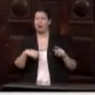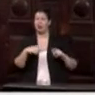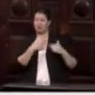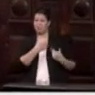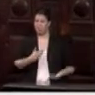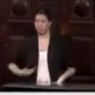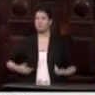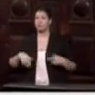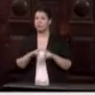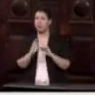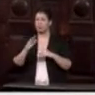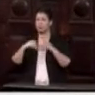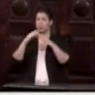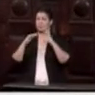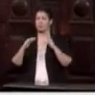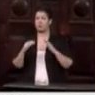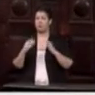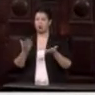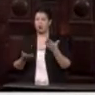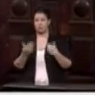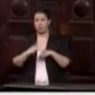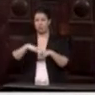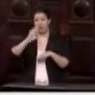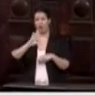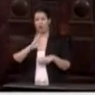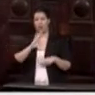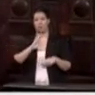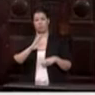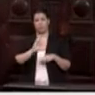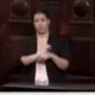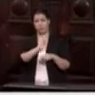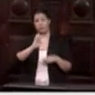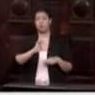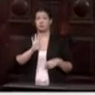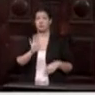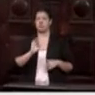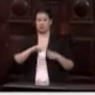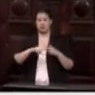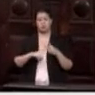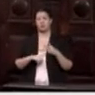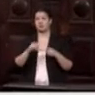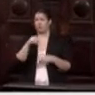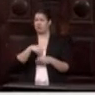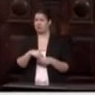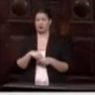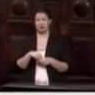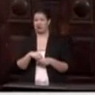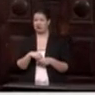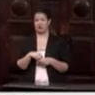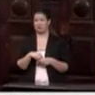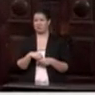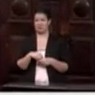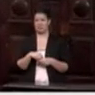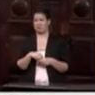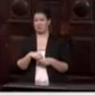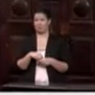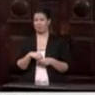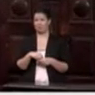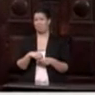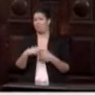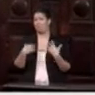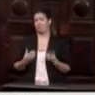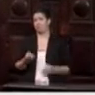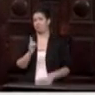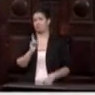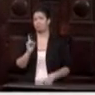na busca de um equilíbrio maior para o Estado, mas duas votações não desceram na minha garganta.